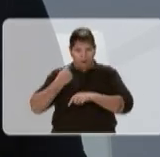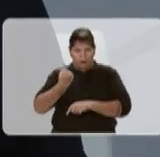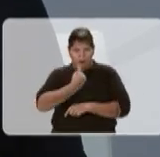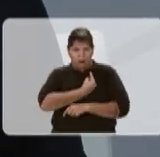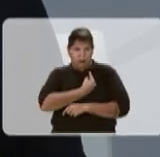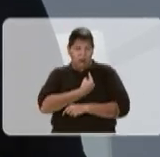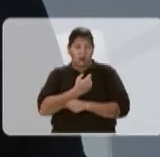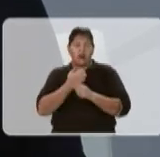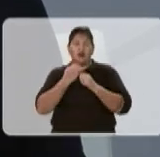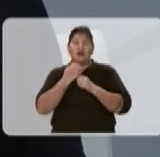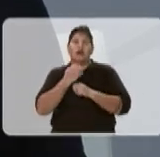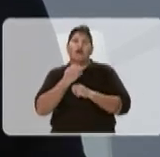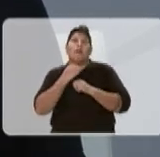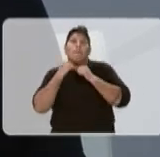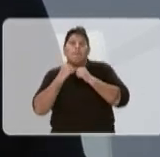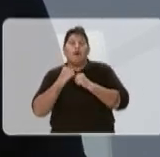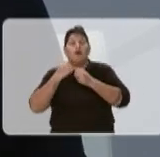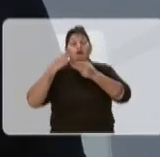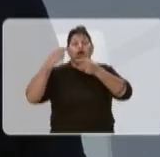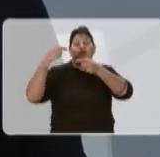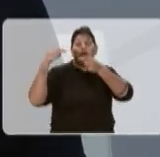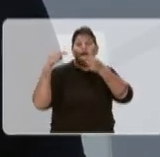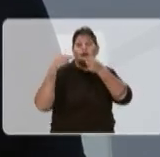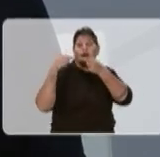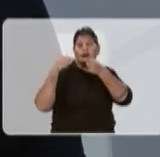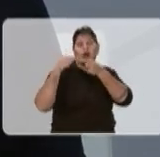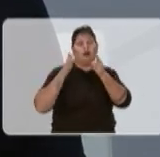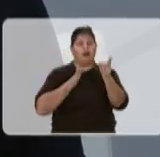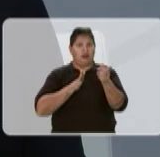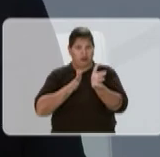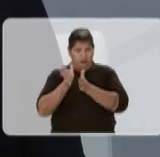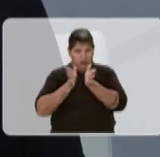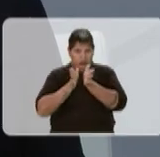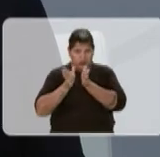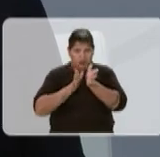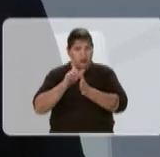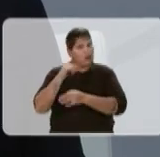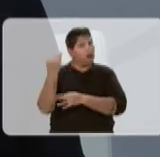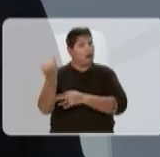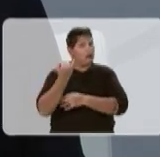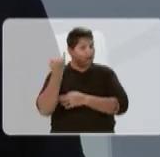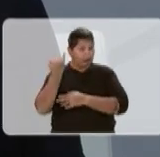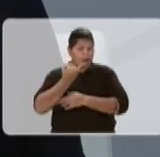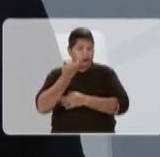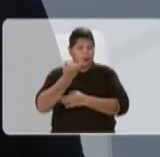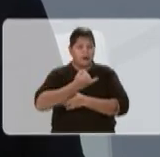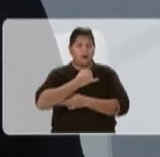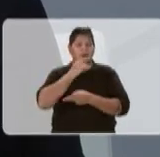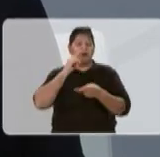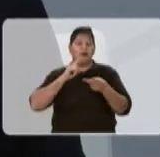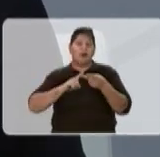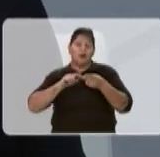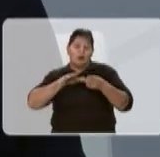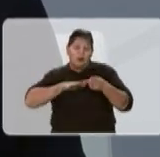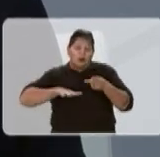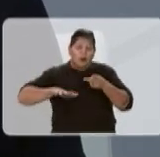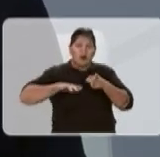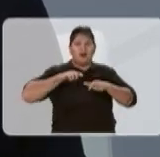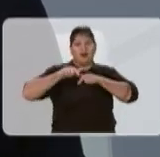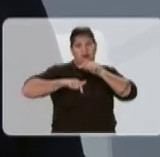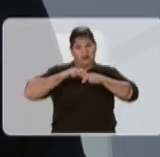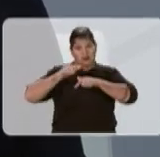trabalho, nós poderíamos pontuar a acessibilidade como esse fator importante, né?